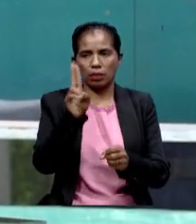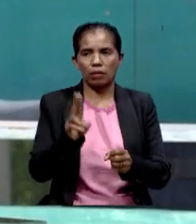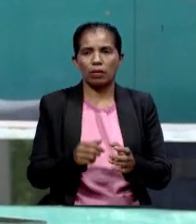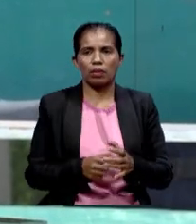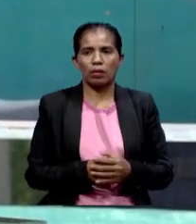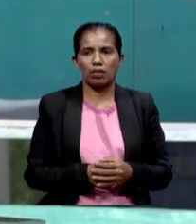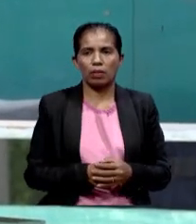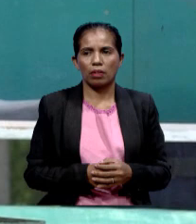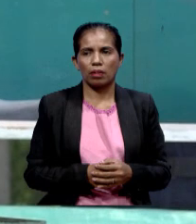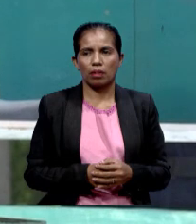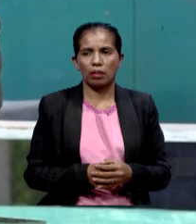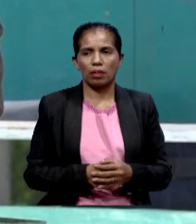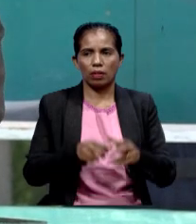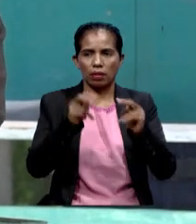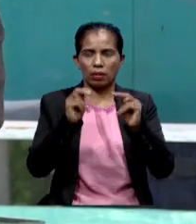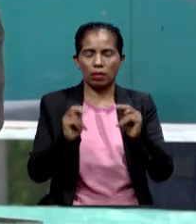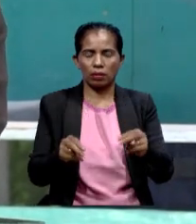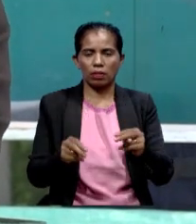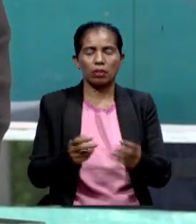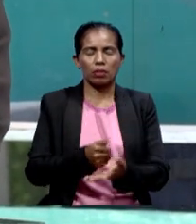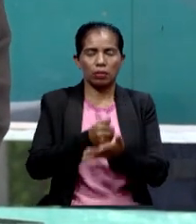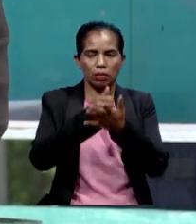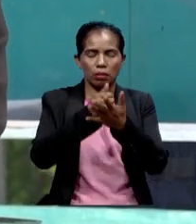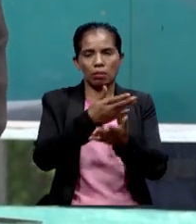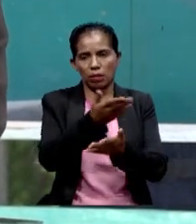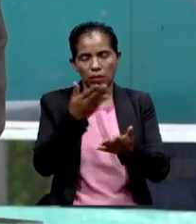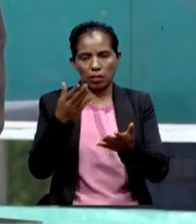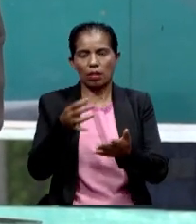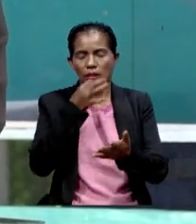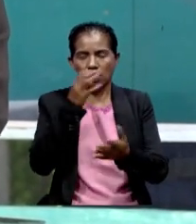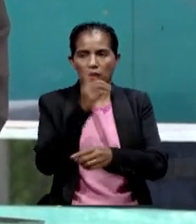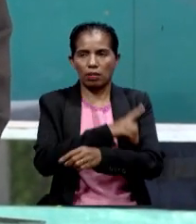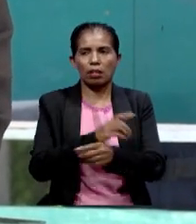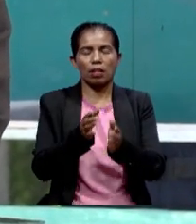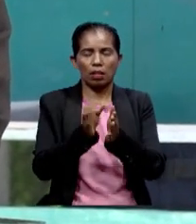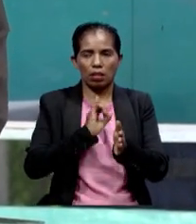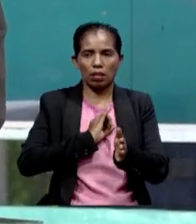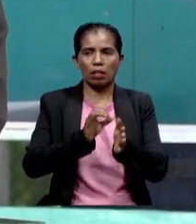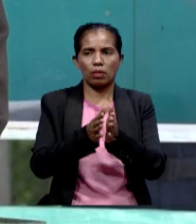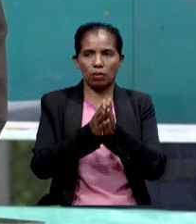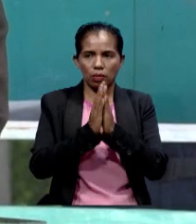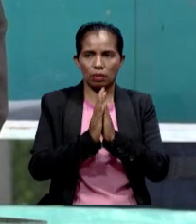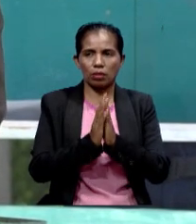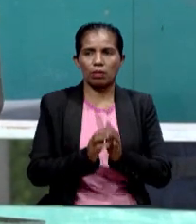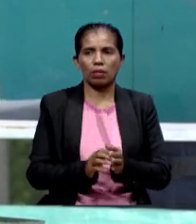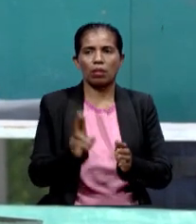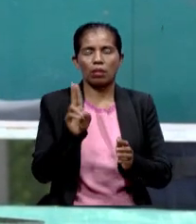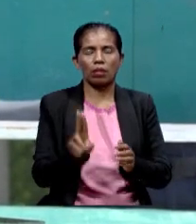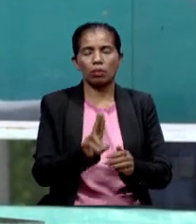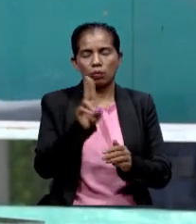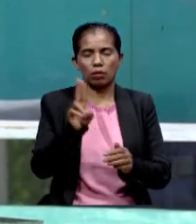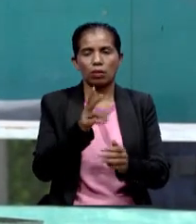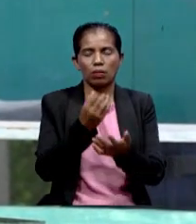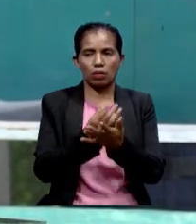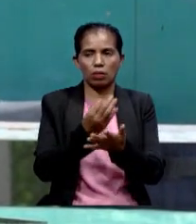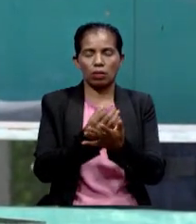satisfaz necessidade básica sira e no ne ha osu ato uza osang